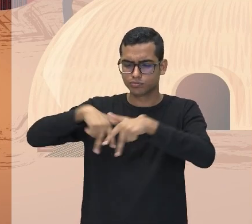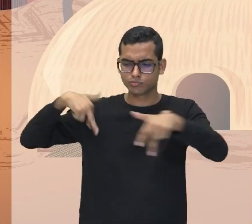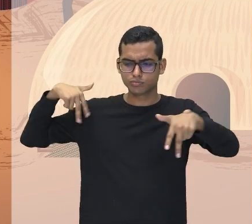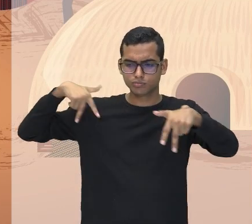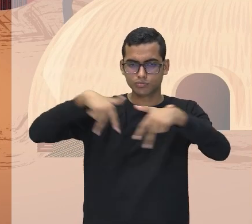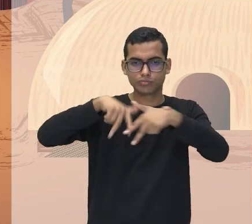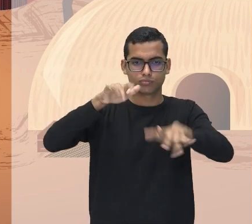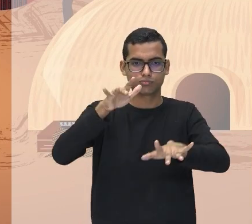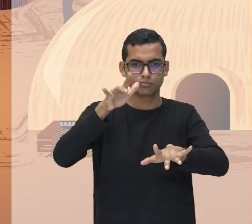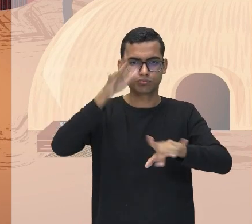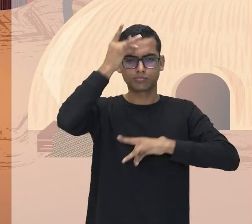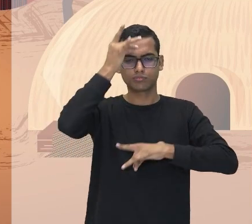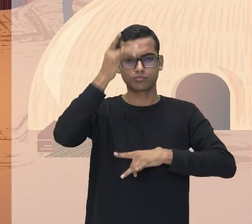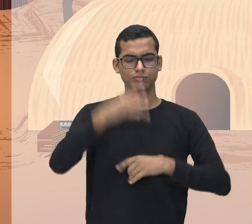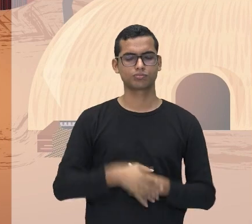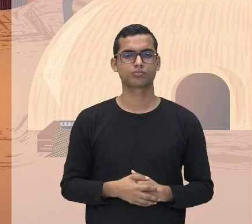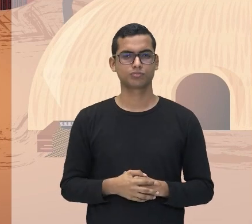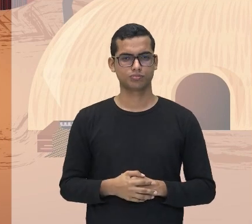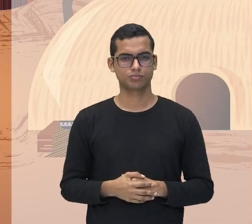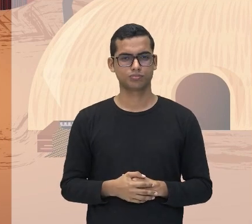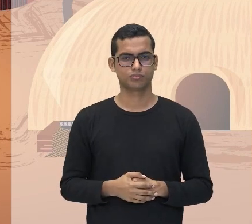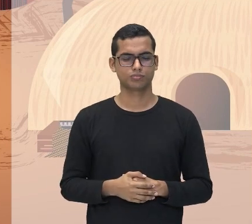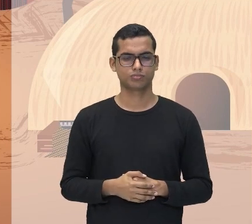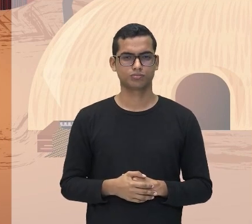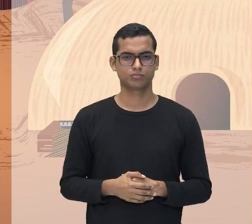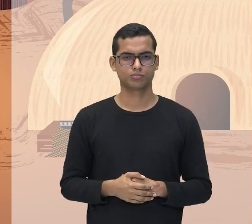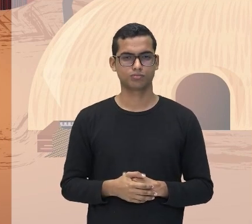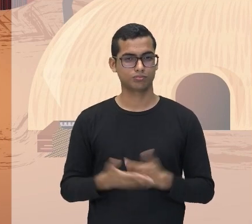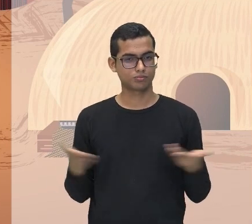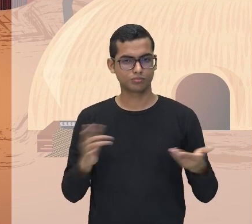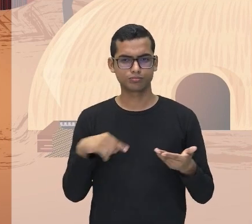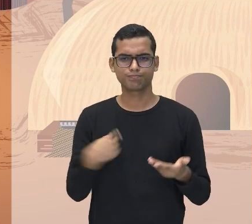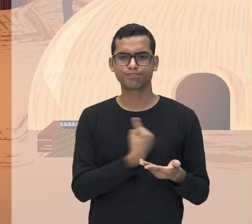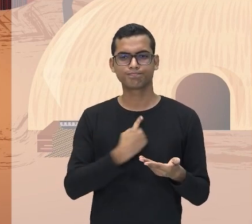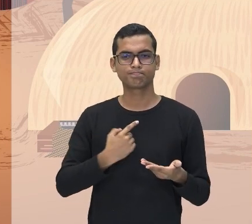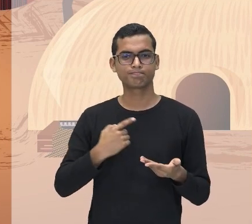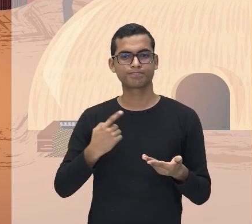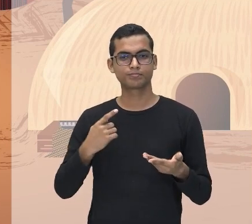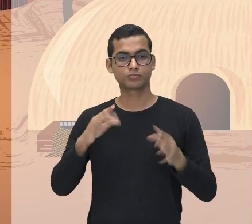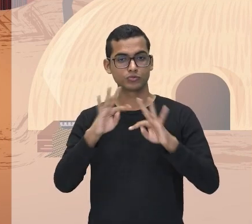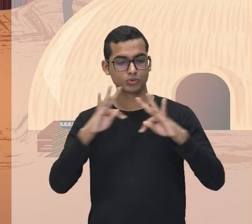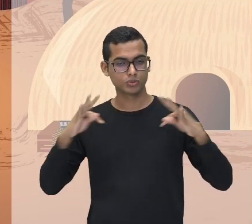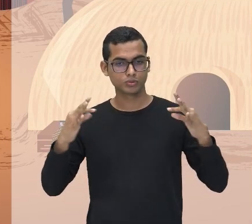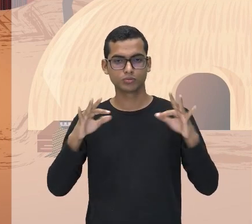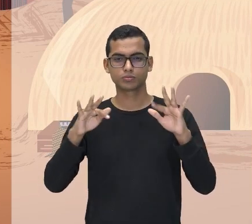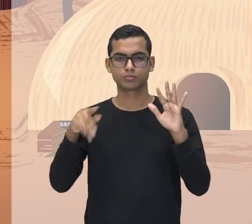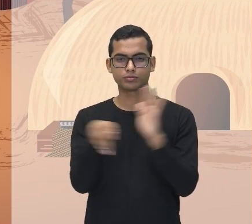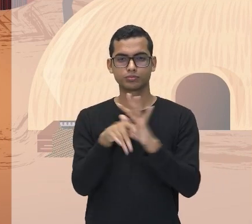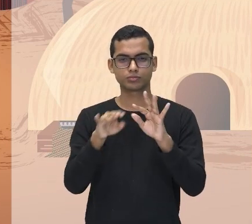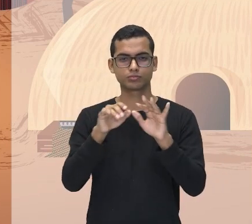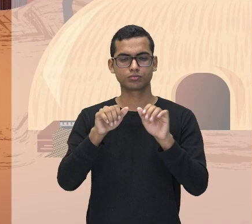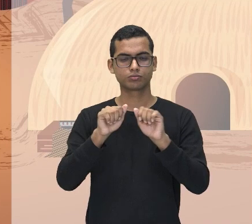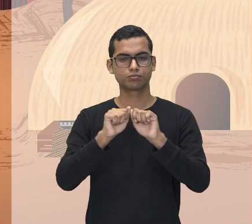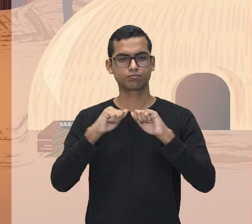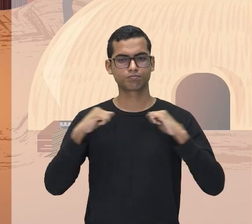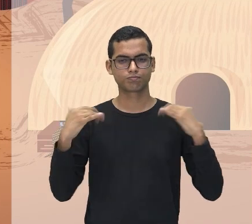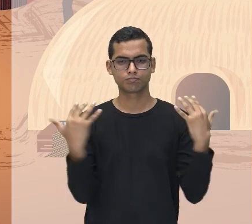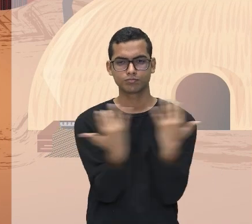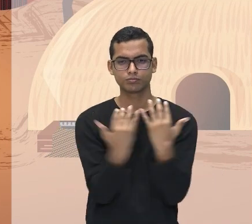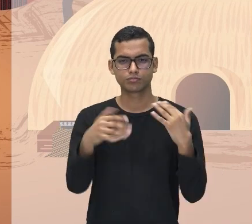nós estamos aqui no meio de uma aldeia, de um espaço